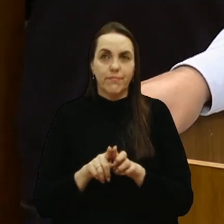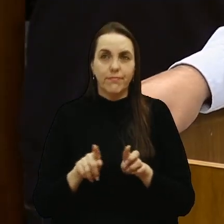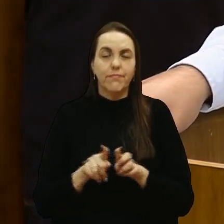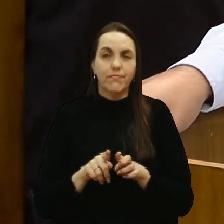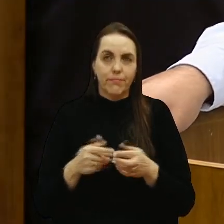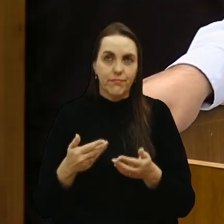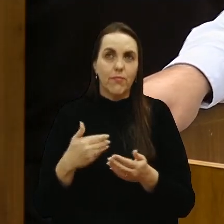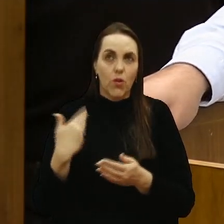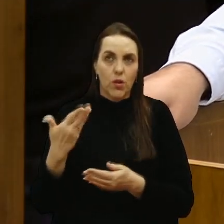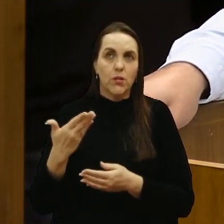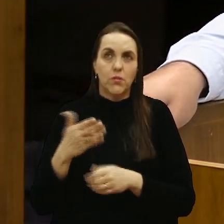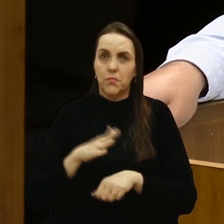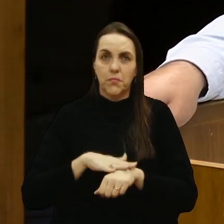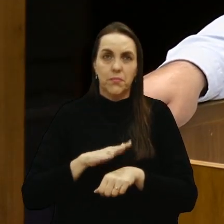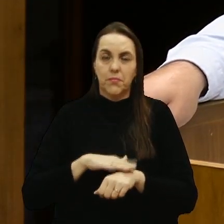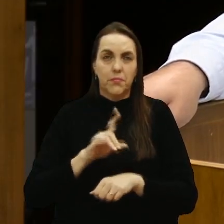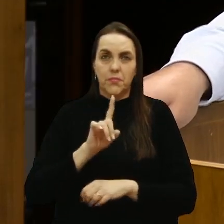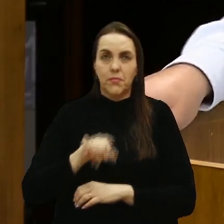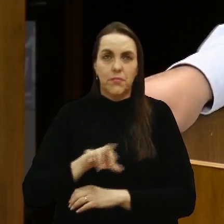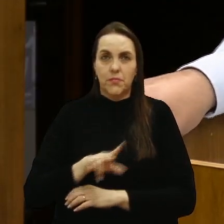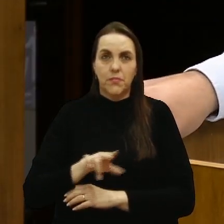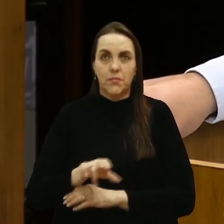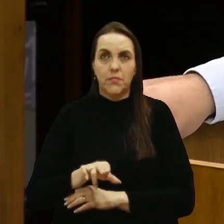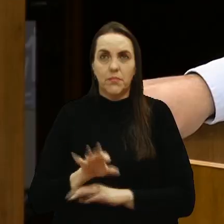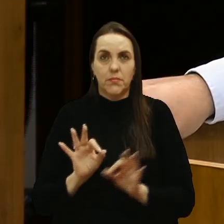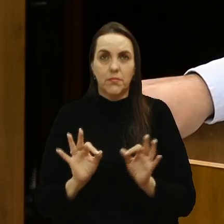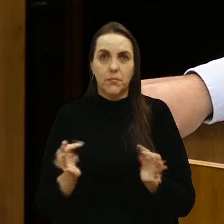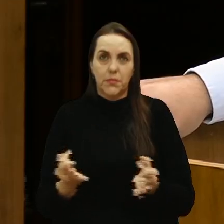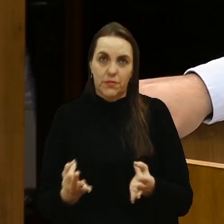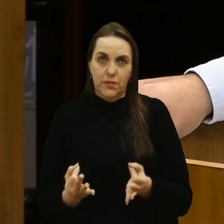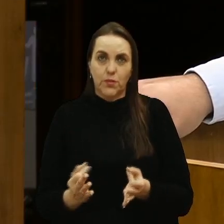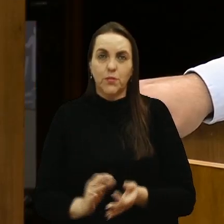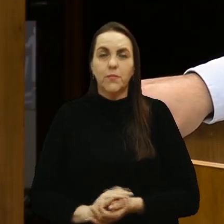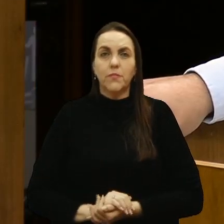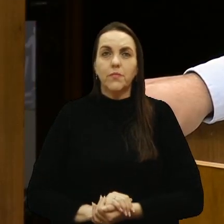as condições não sejam adequadas.